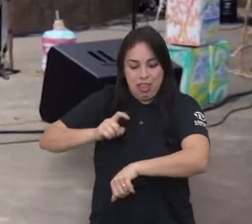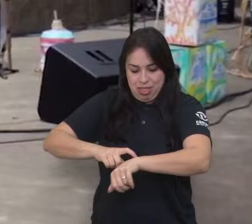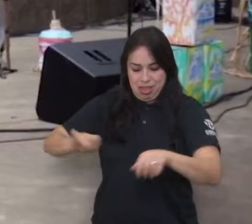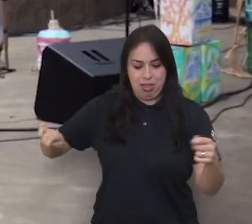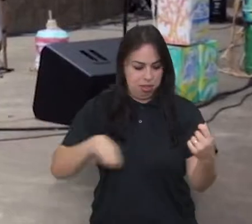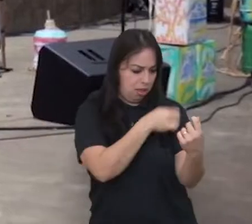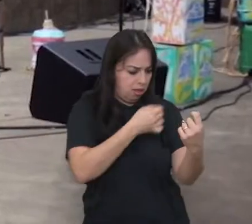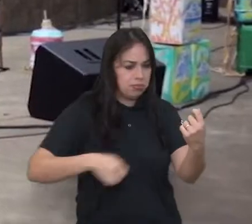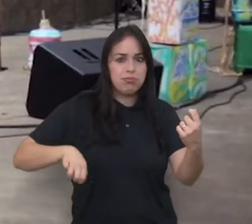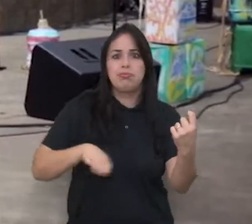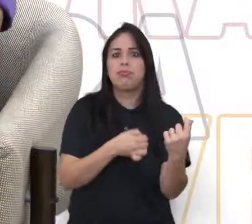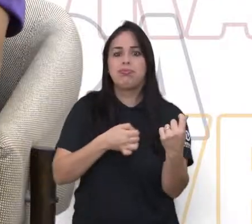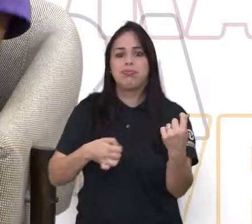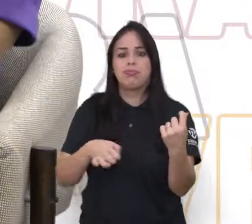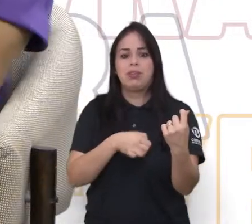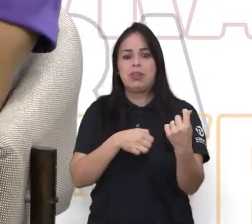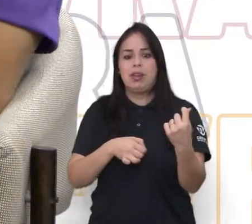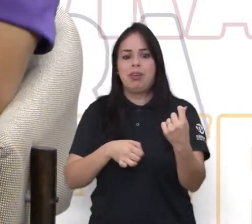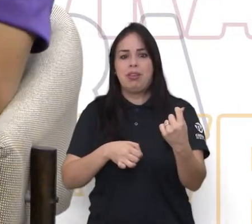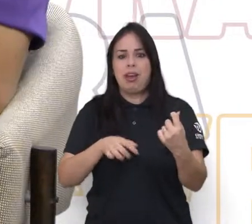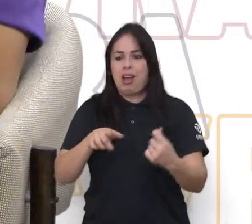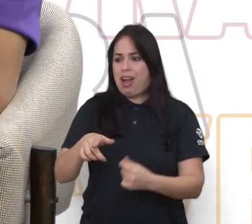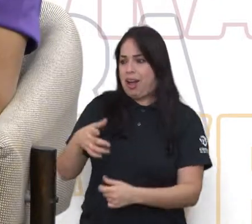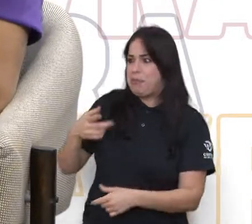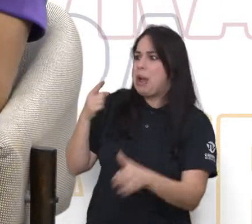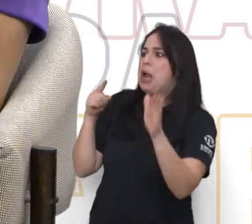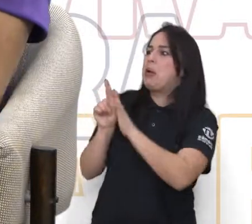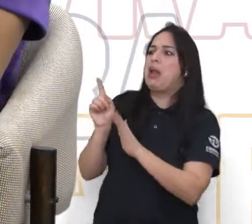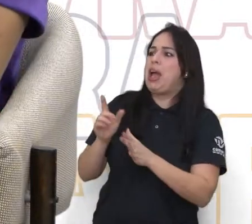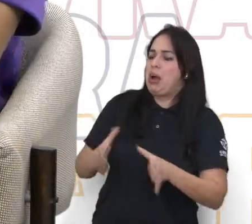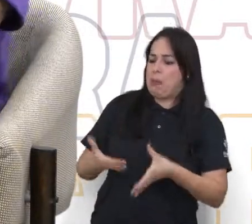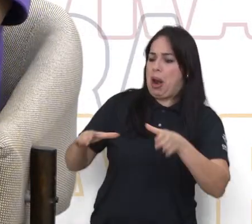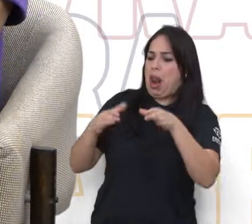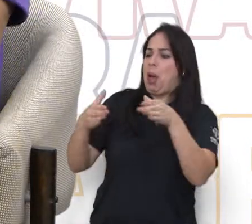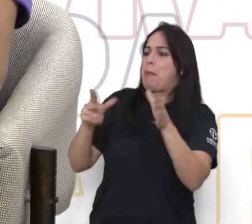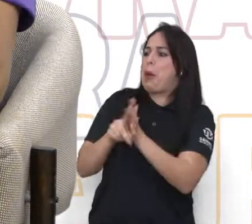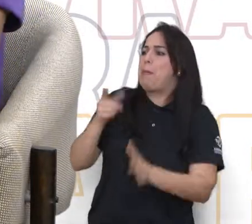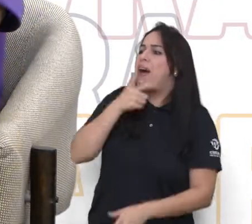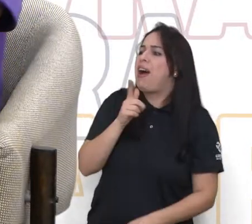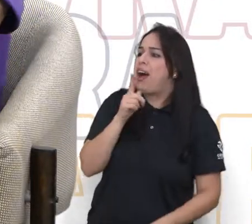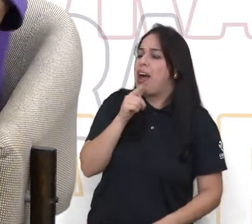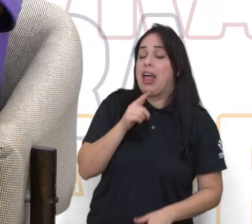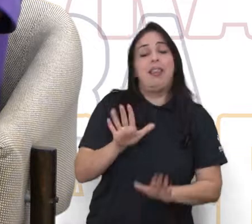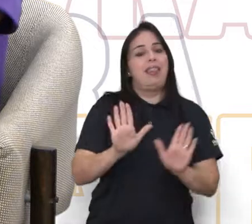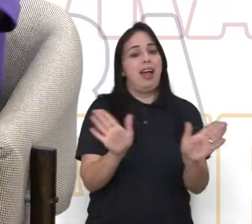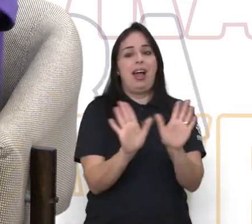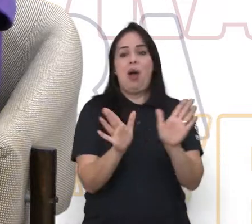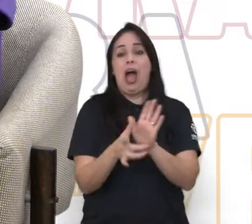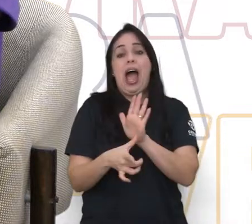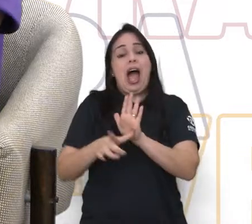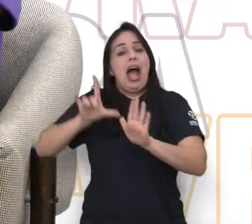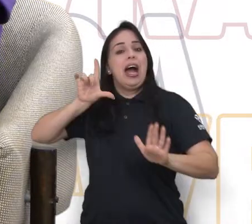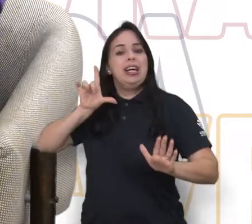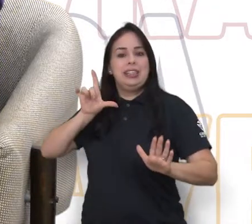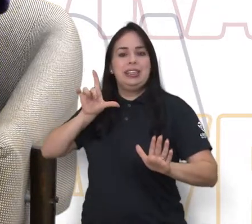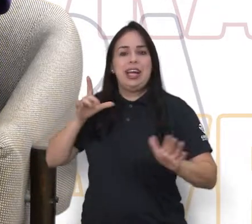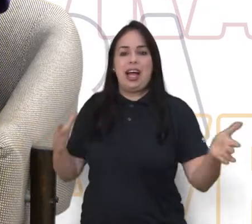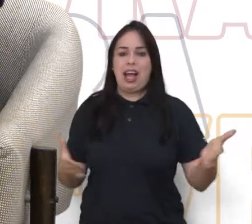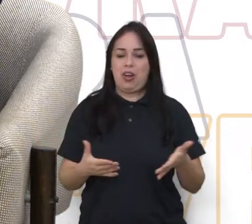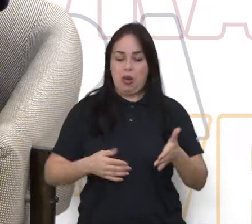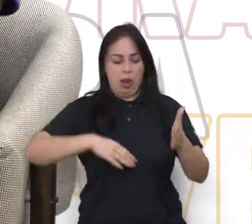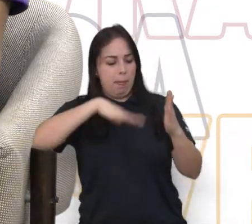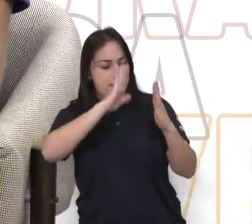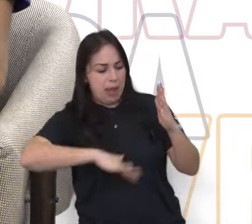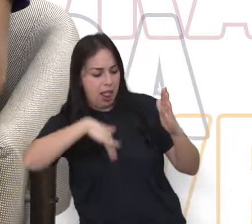trouxe um instrumento musical aqui. Mas é um galão de água, tio, isso aí é um galão de água. Não, peraí, isso aqui era um galão de água. Agora